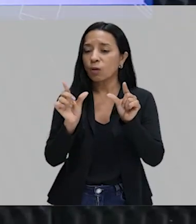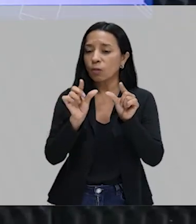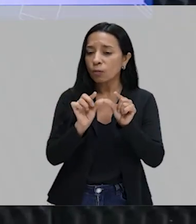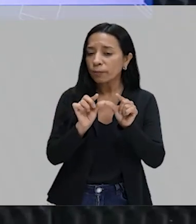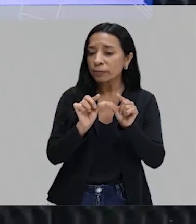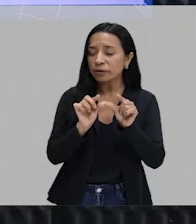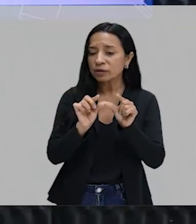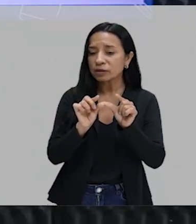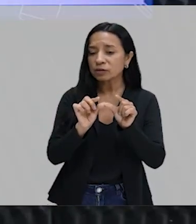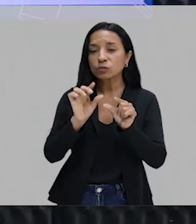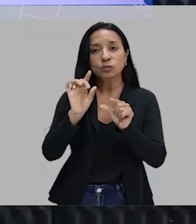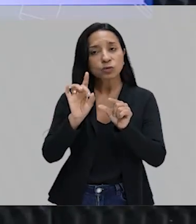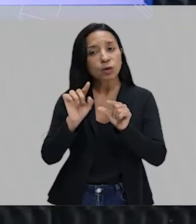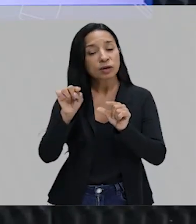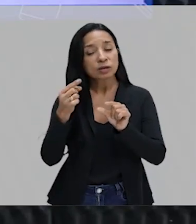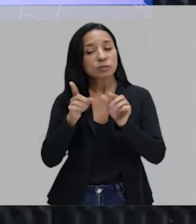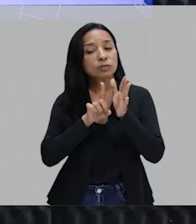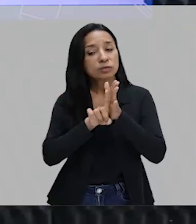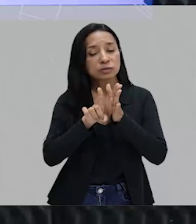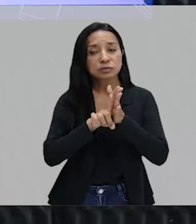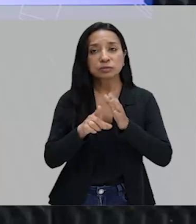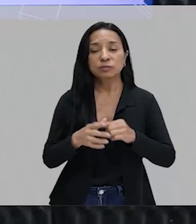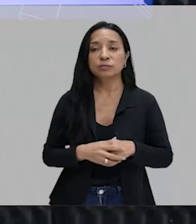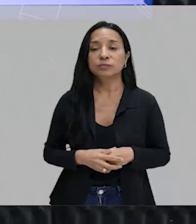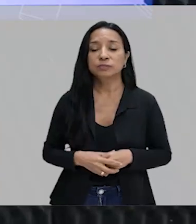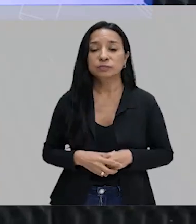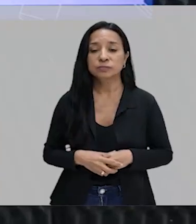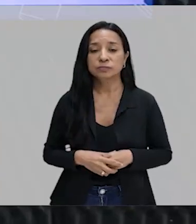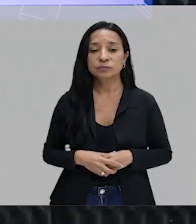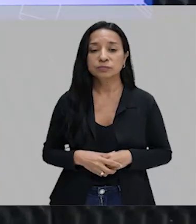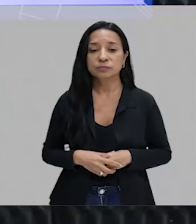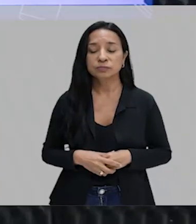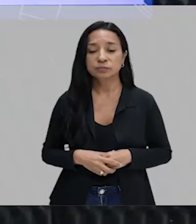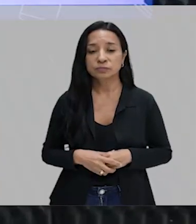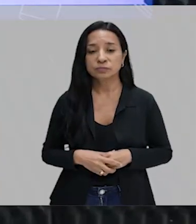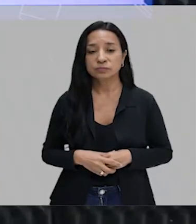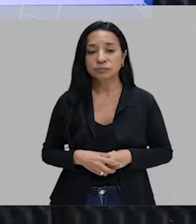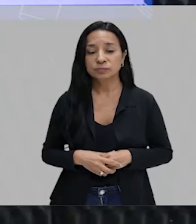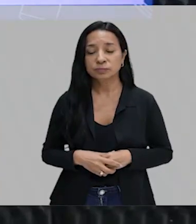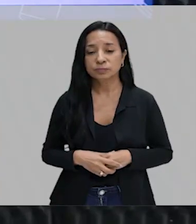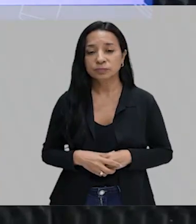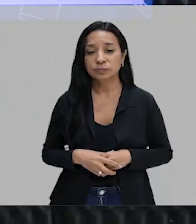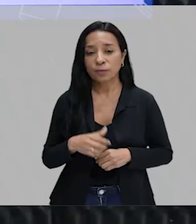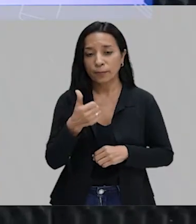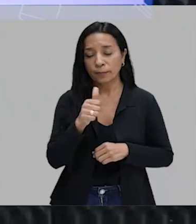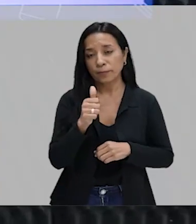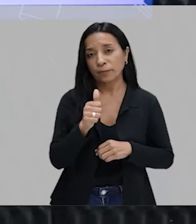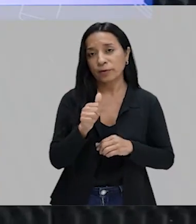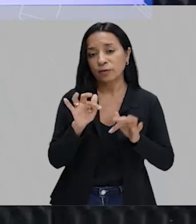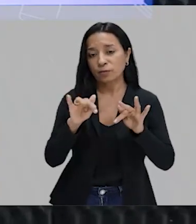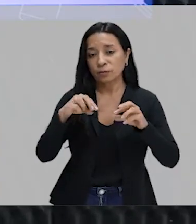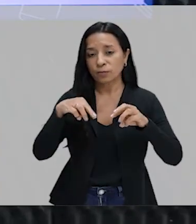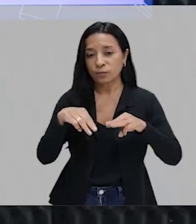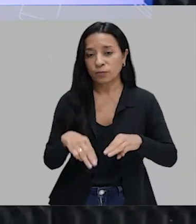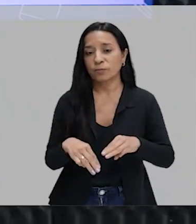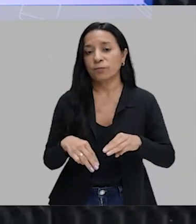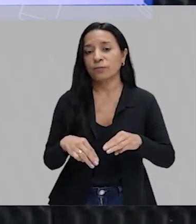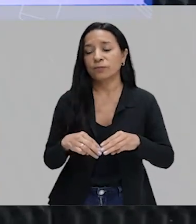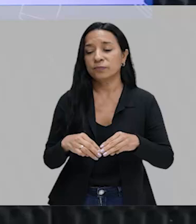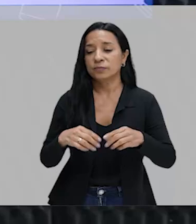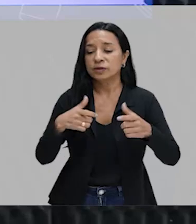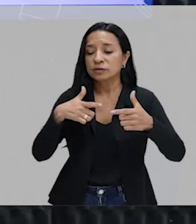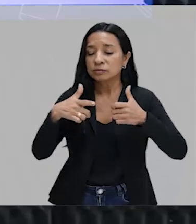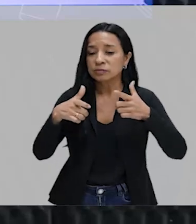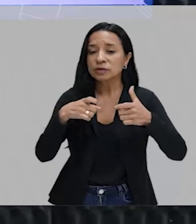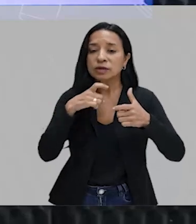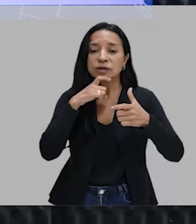da questão. Então vamos ver o que ele coloca aqui. O fim da Guerra Fria e da bipolaridade, só um